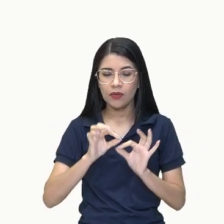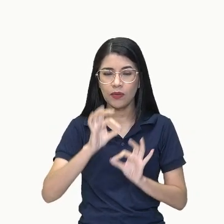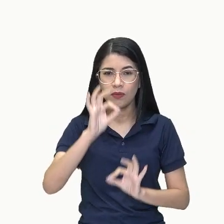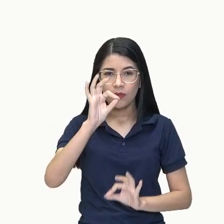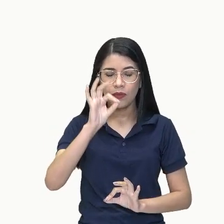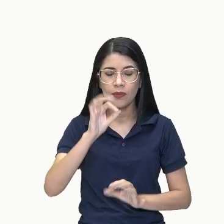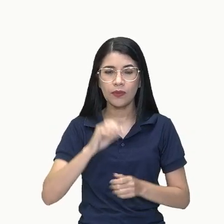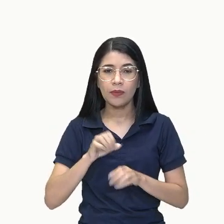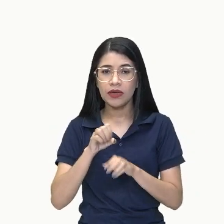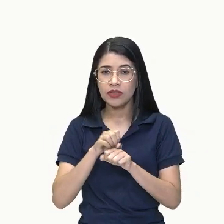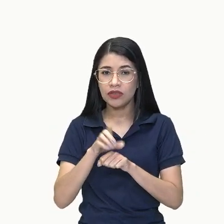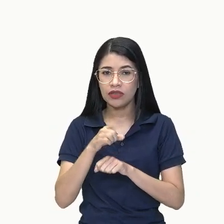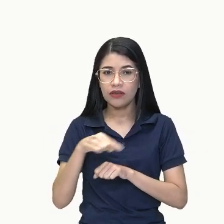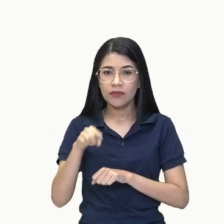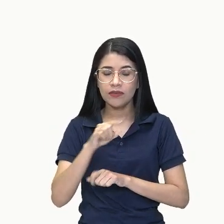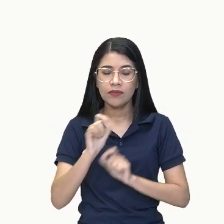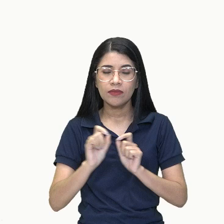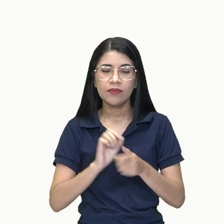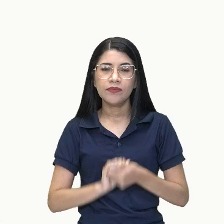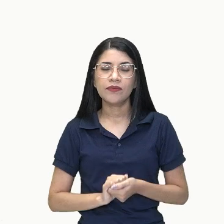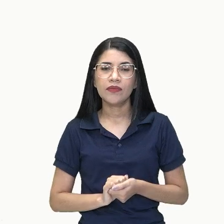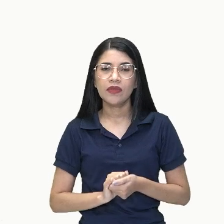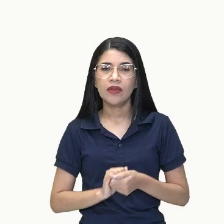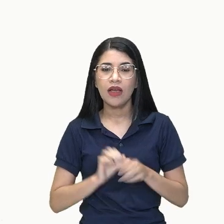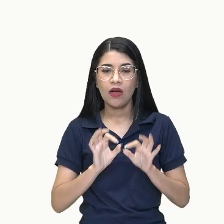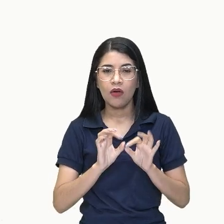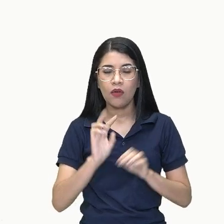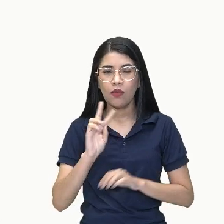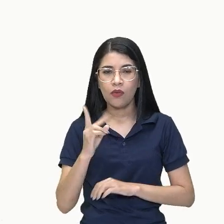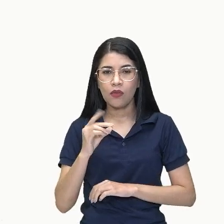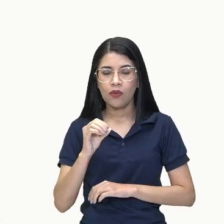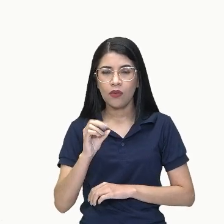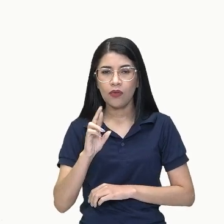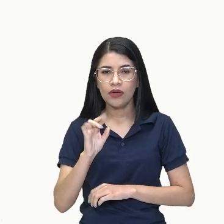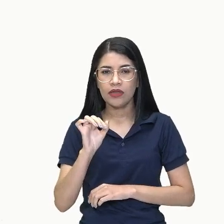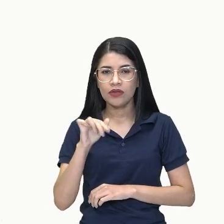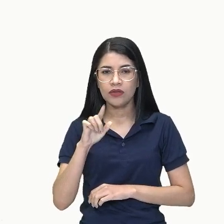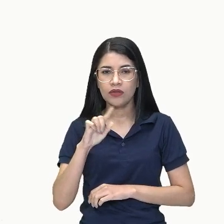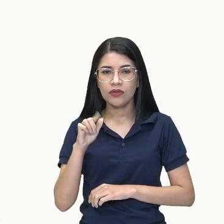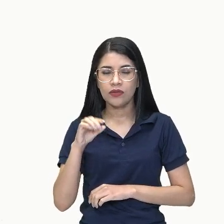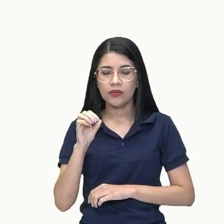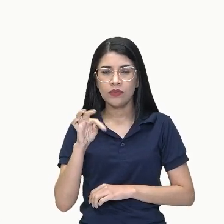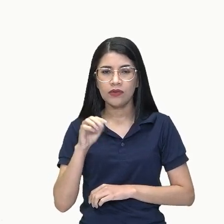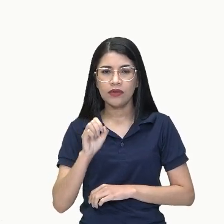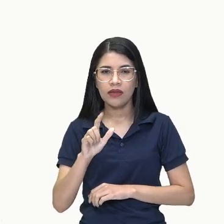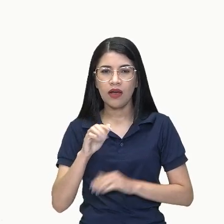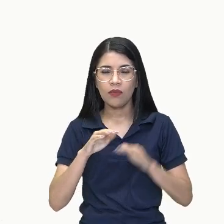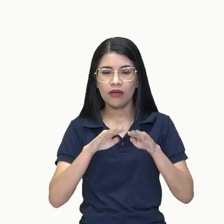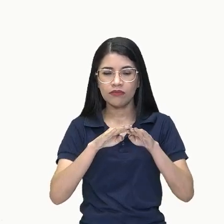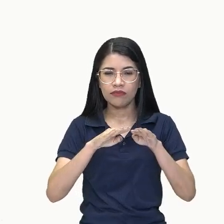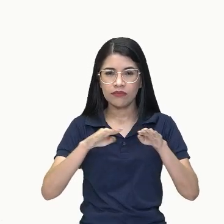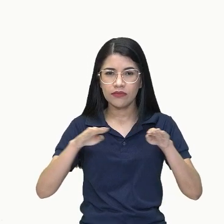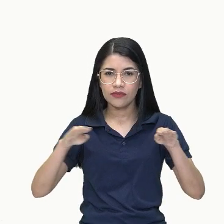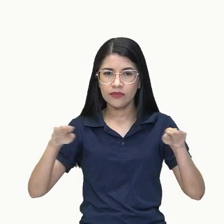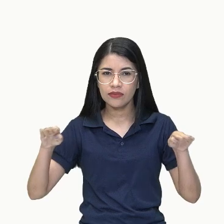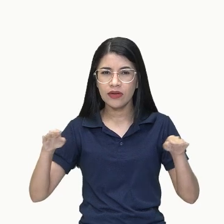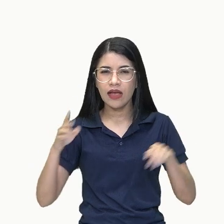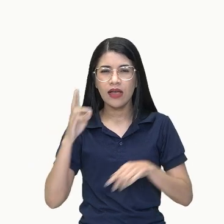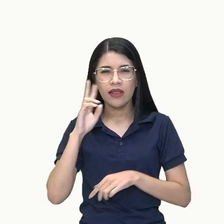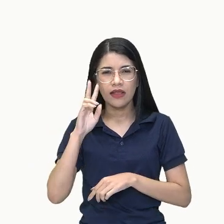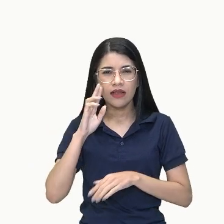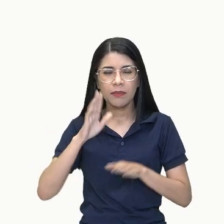vou te dar uma dica. A linha horizontal é horizonte, lembra da praia. A praia ali é horizonte.